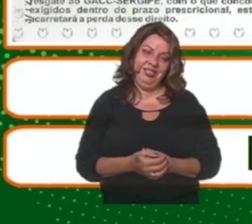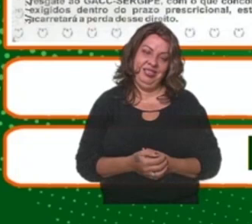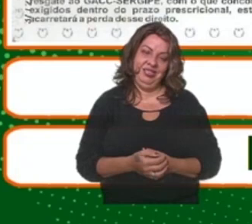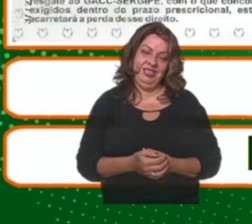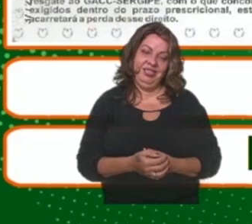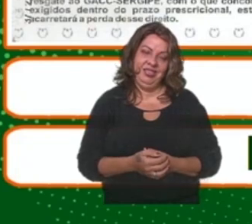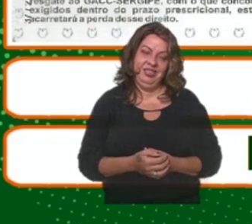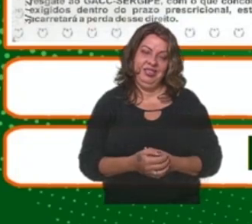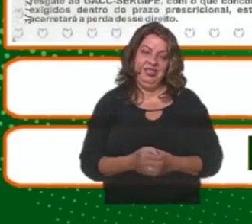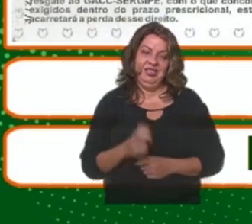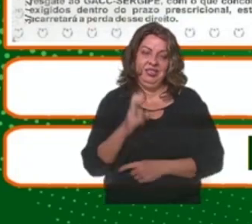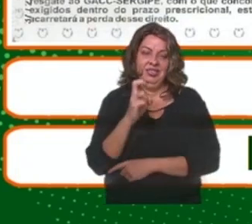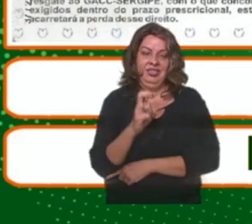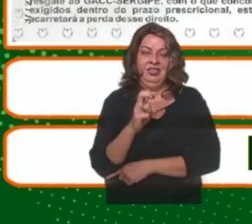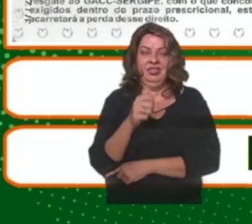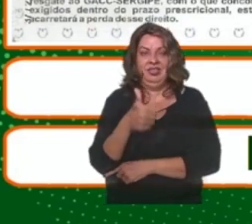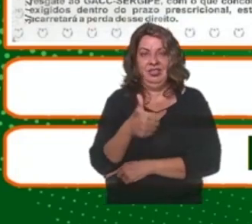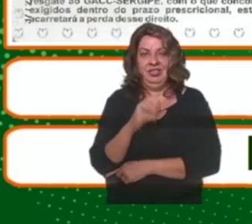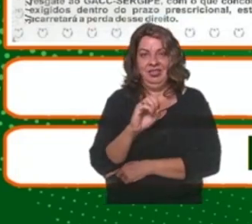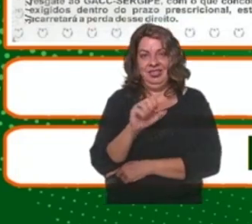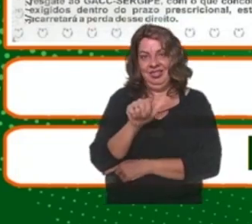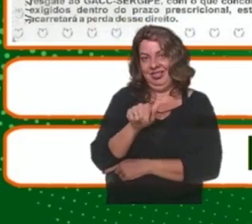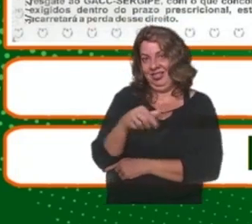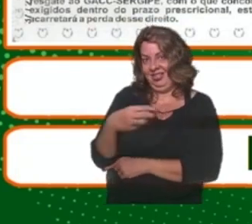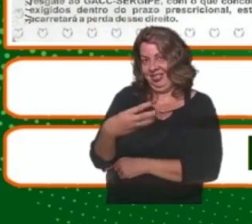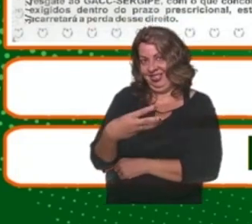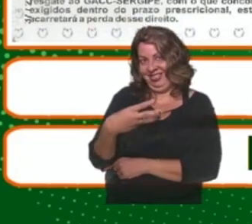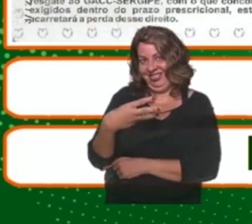R$500. E aqui tem o título